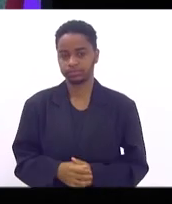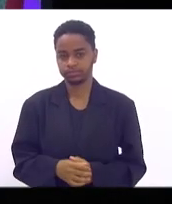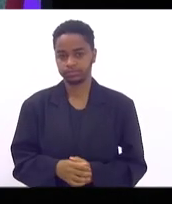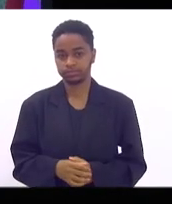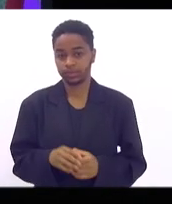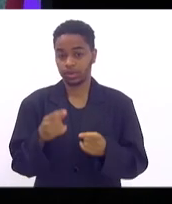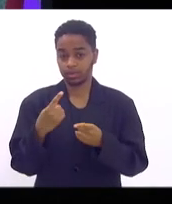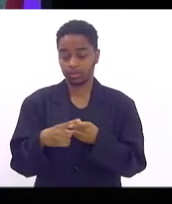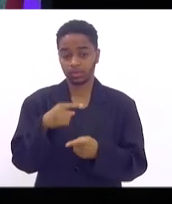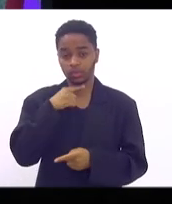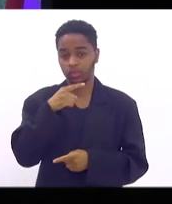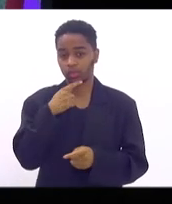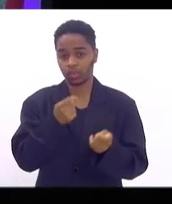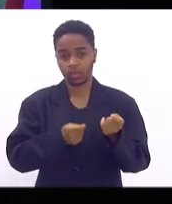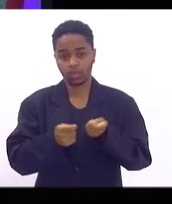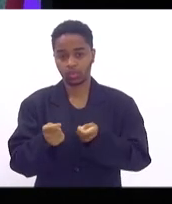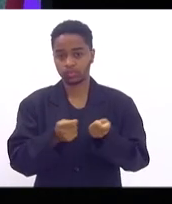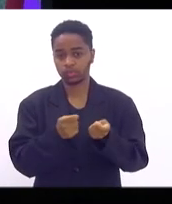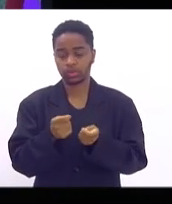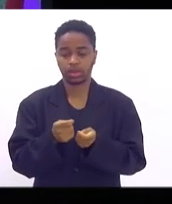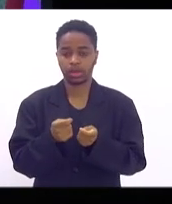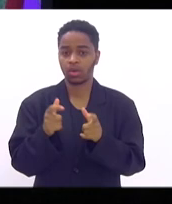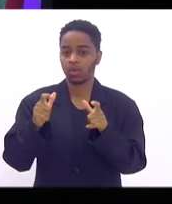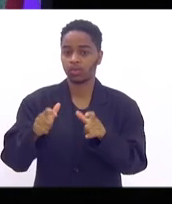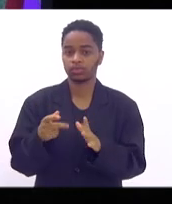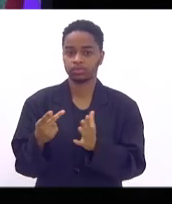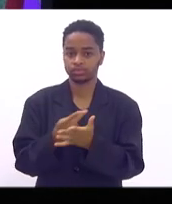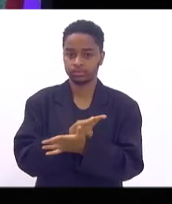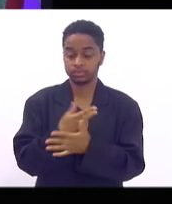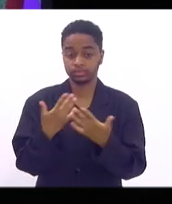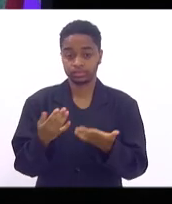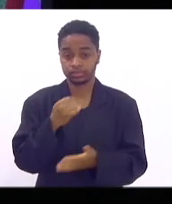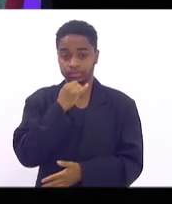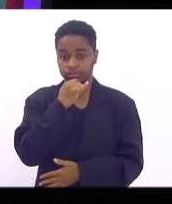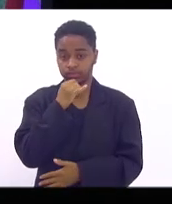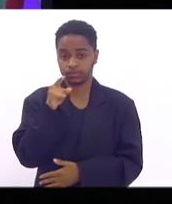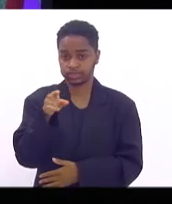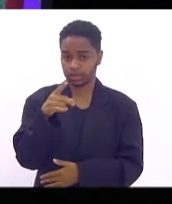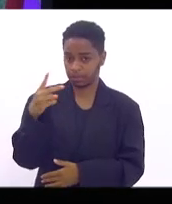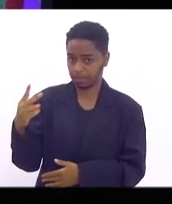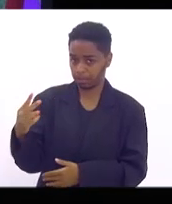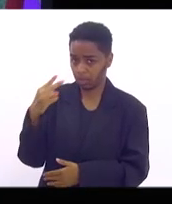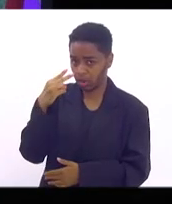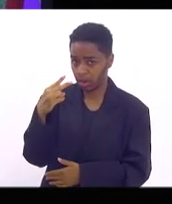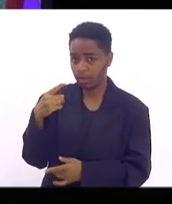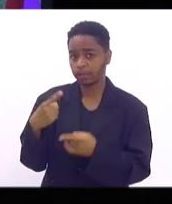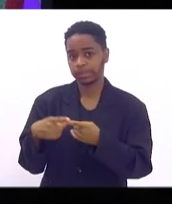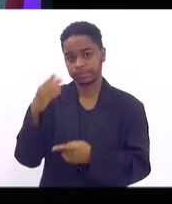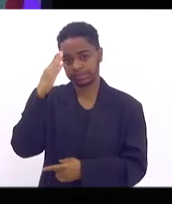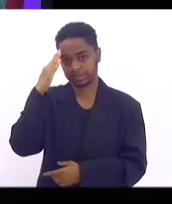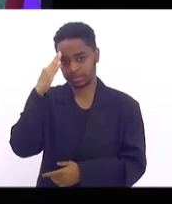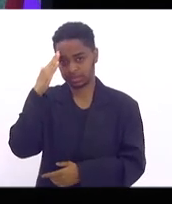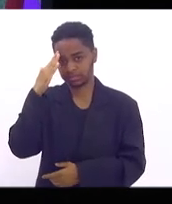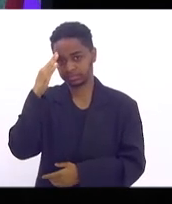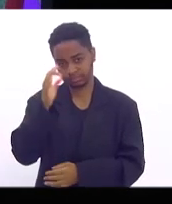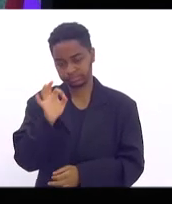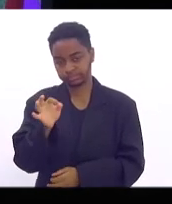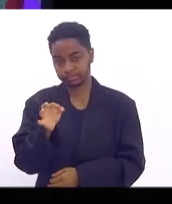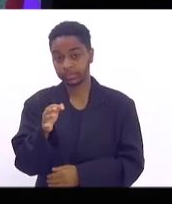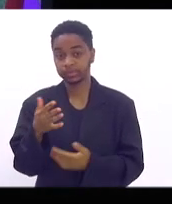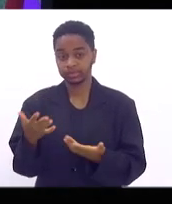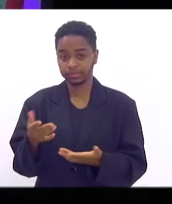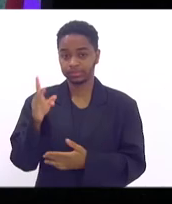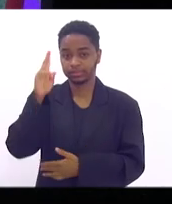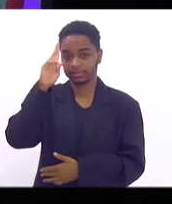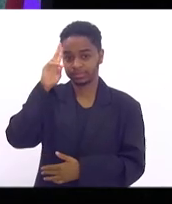não tem controle de onde isso está acontecendo. Então, tipo, você está me olhando, é porque você sabe, você está lembrando